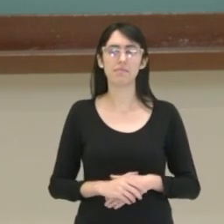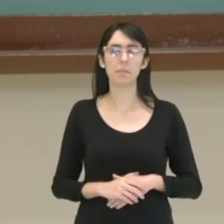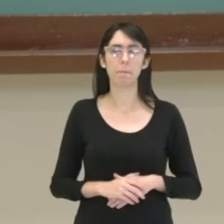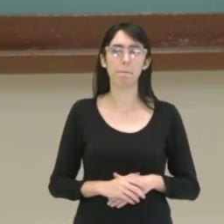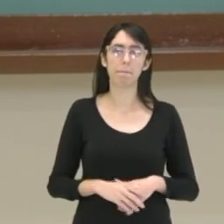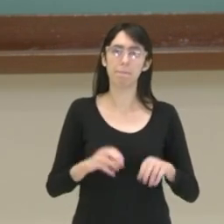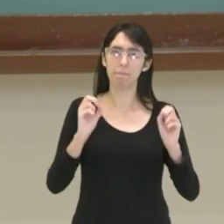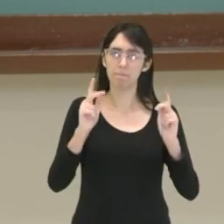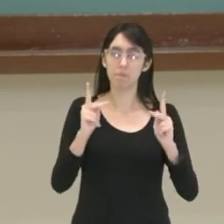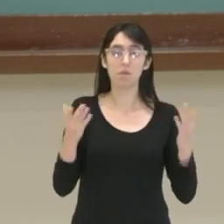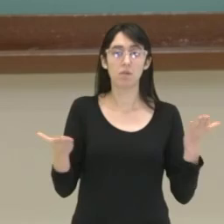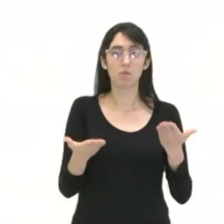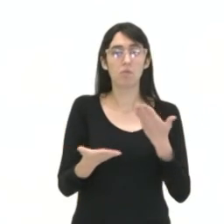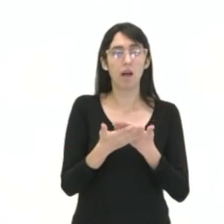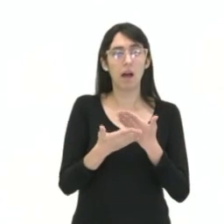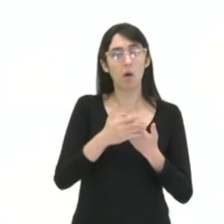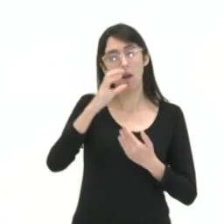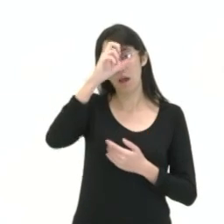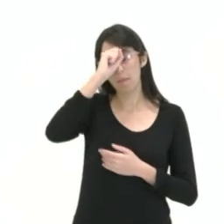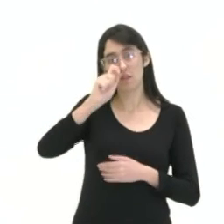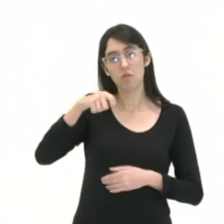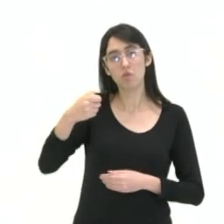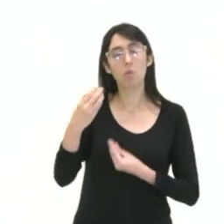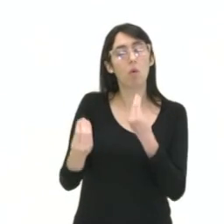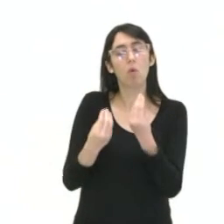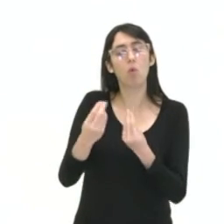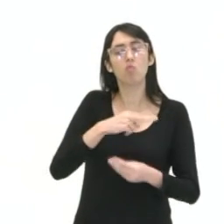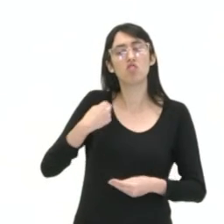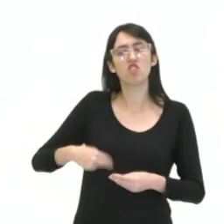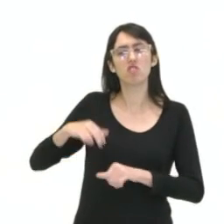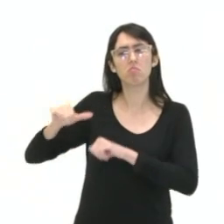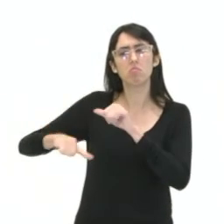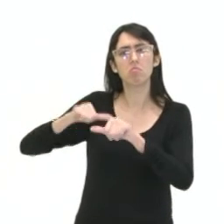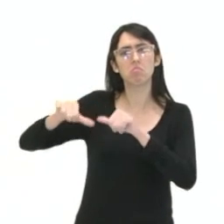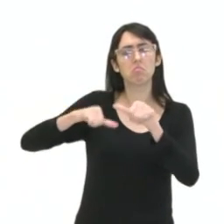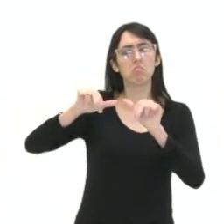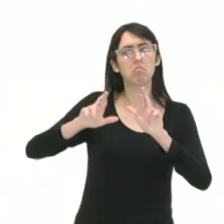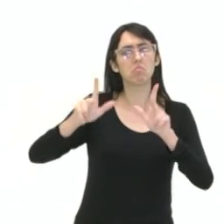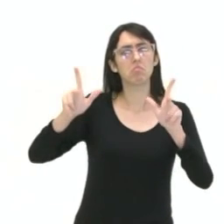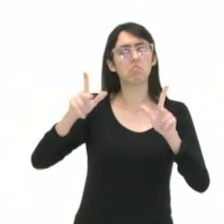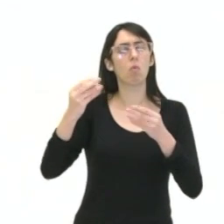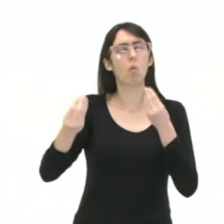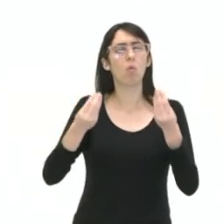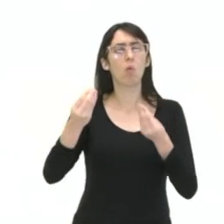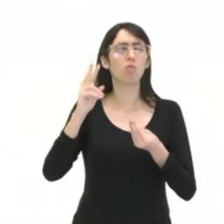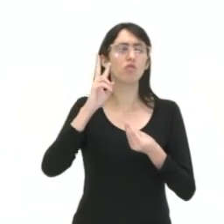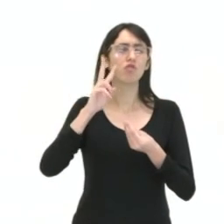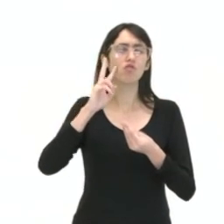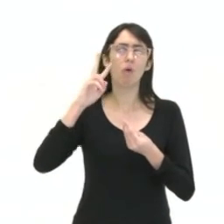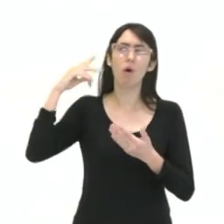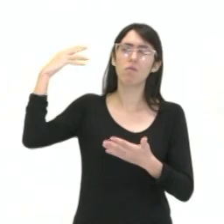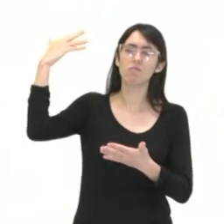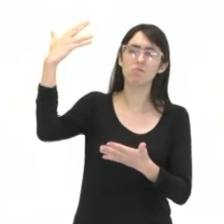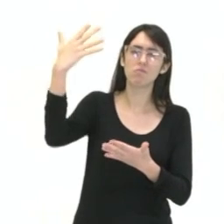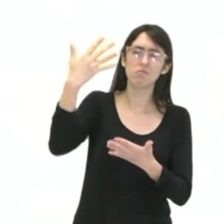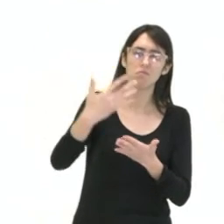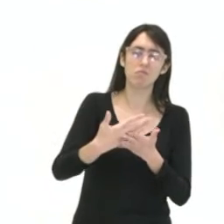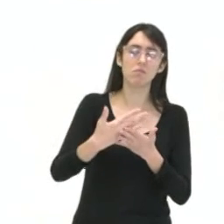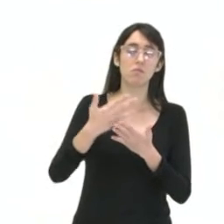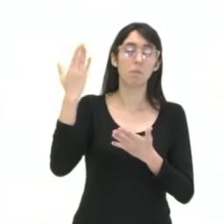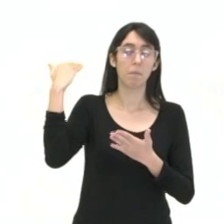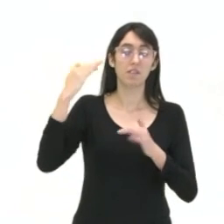Bem, nessa aula nós estudamos sobre o processo de modernização da China, como vai ser a história da China desde o